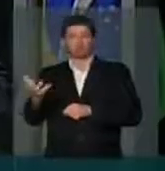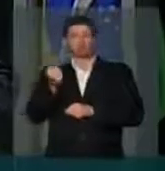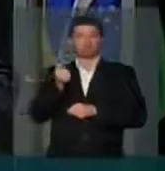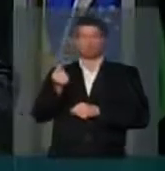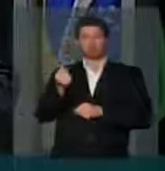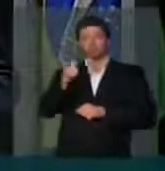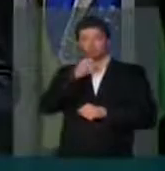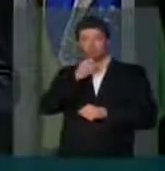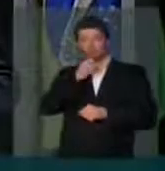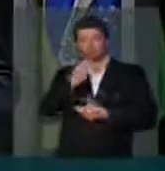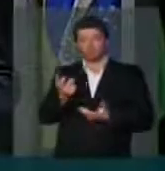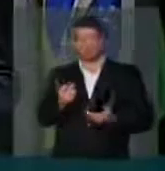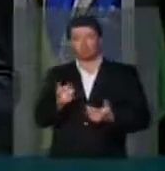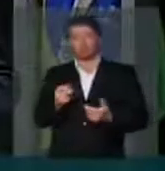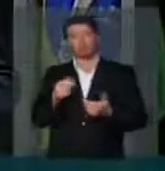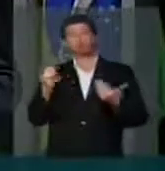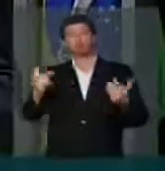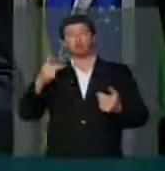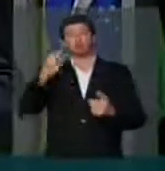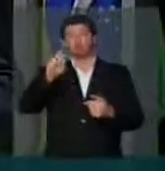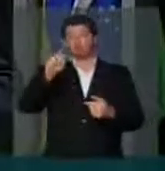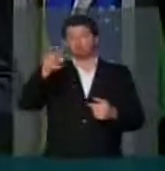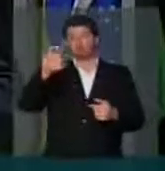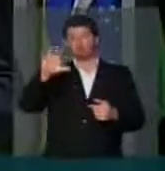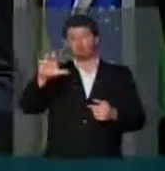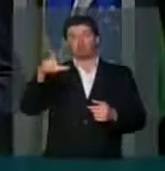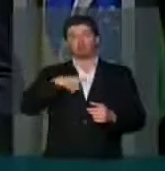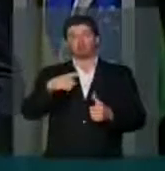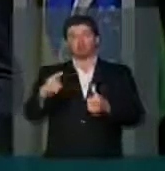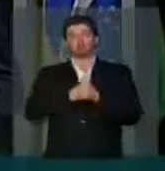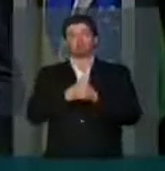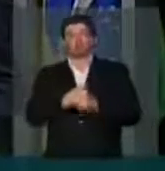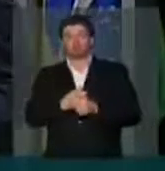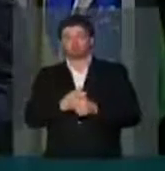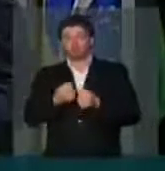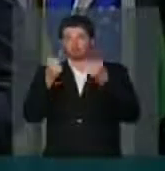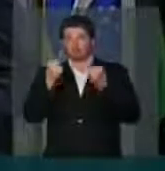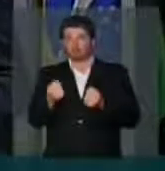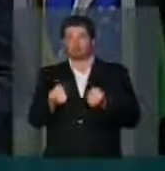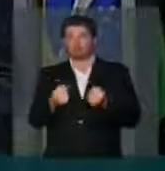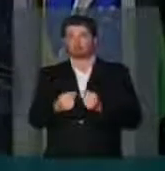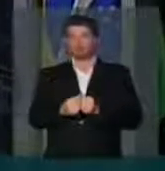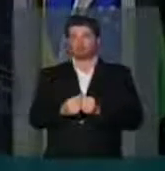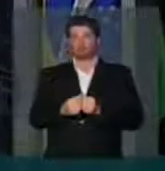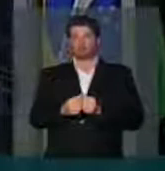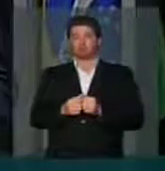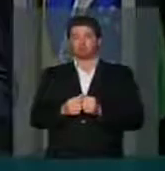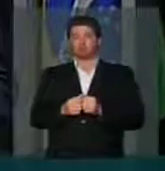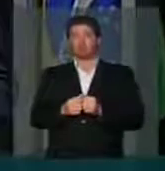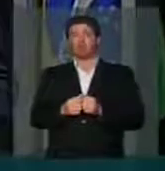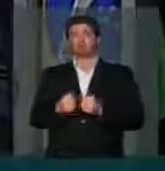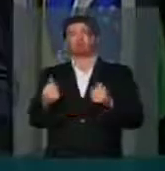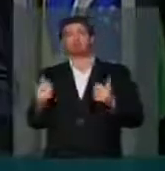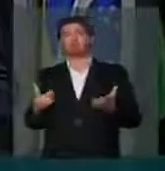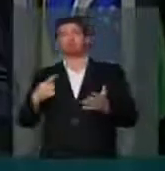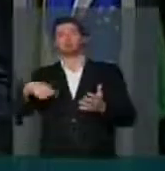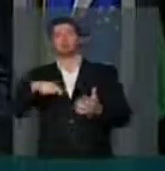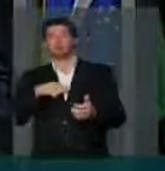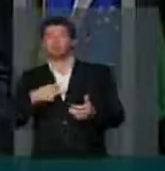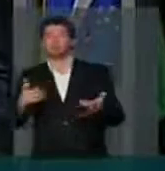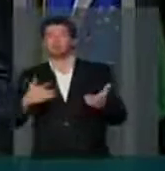parte, ou na questão do Pronatec, há uma dívida com as mantenedoras também. Nós